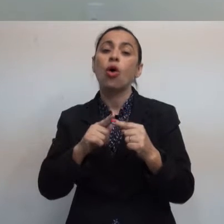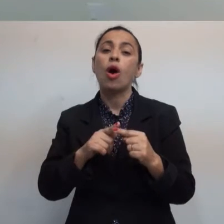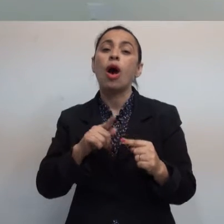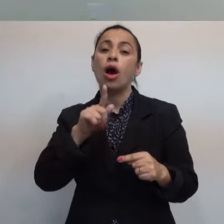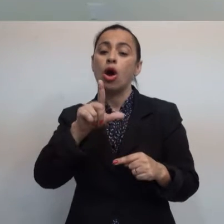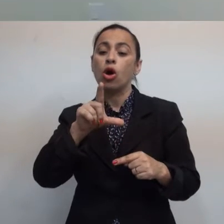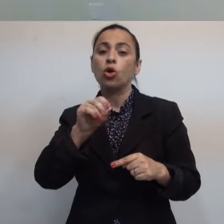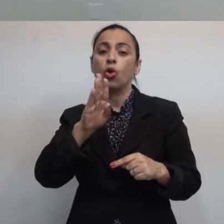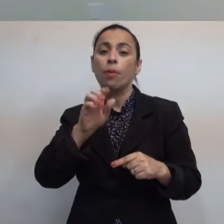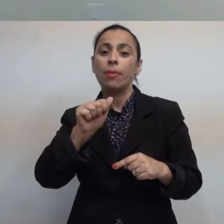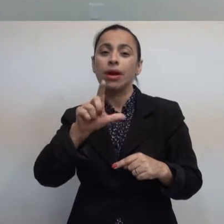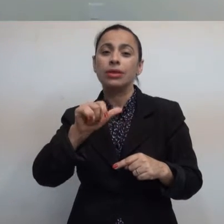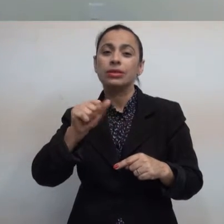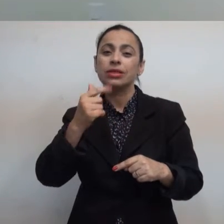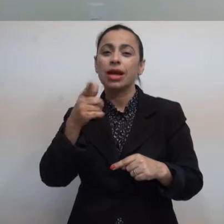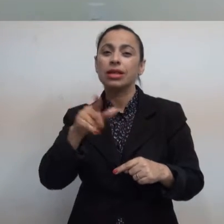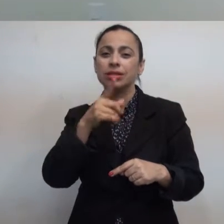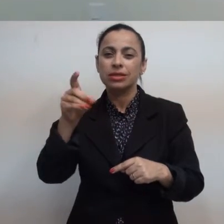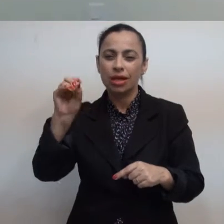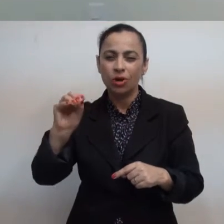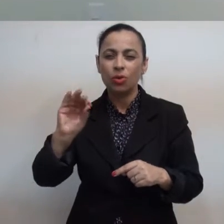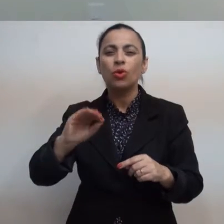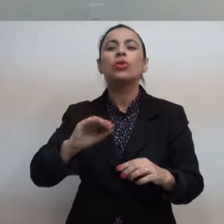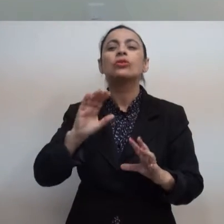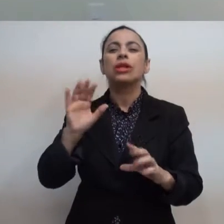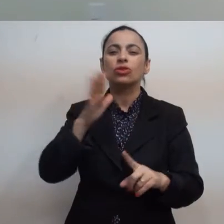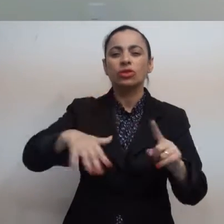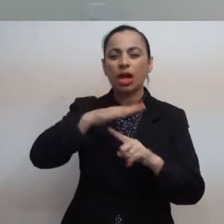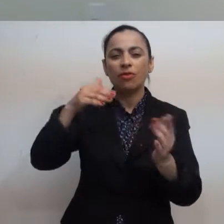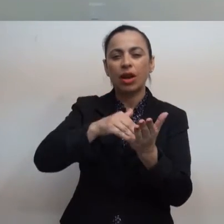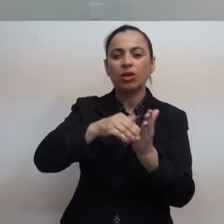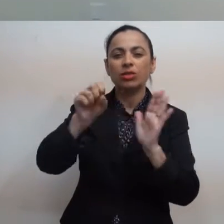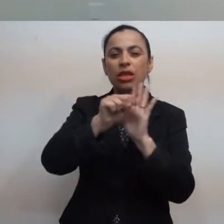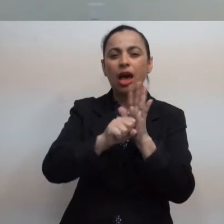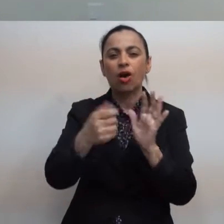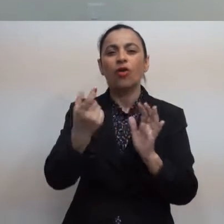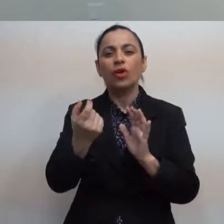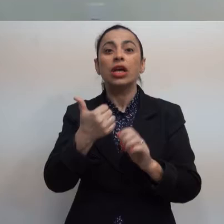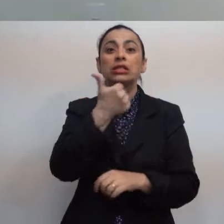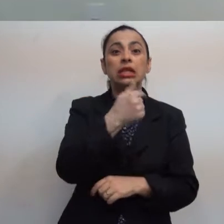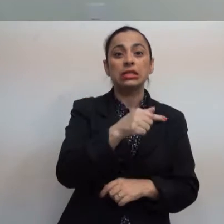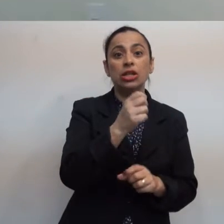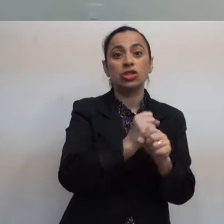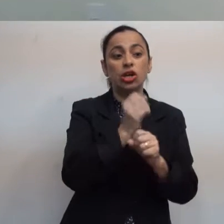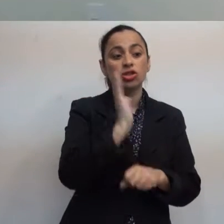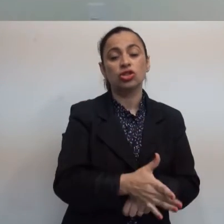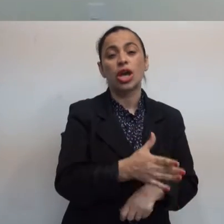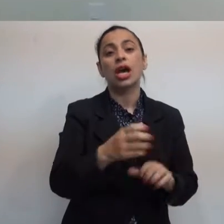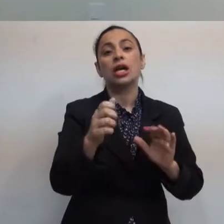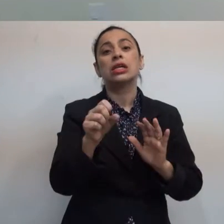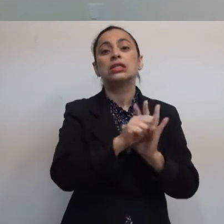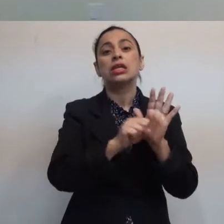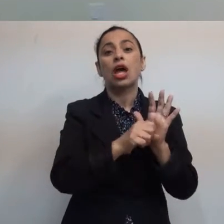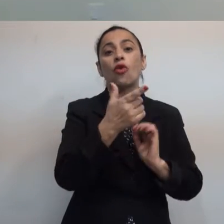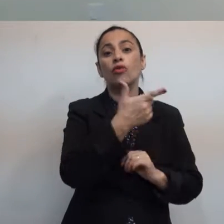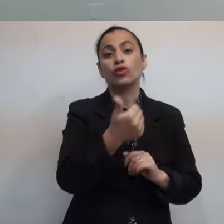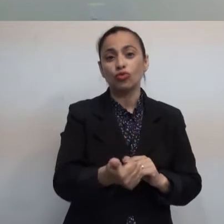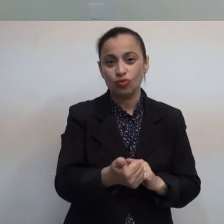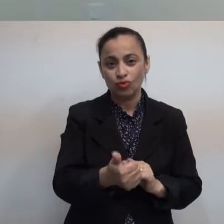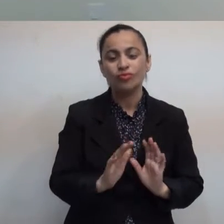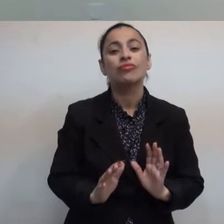dessa globalização da sociedade no final do século XX e nesses 17 anos do século